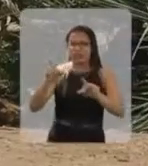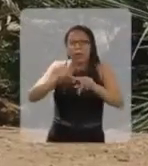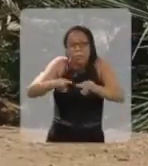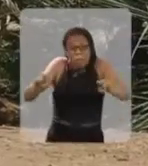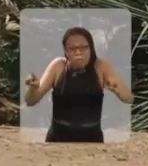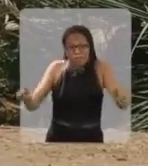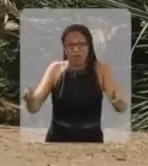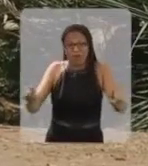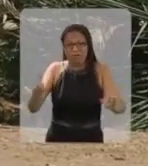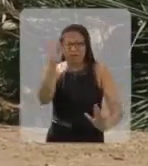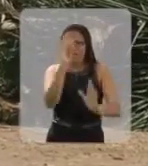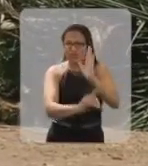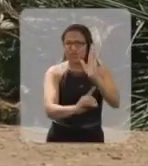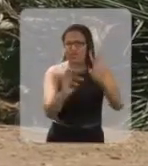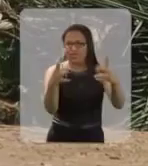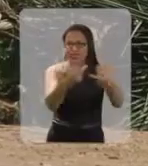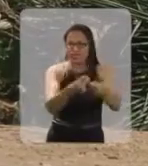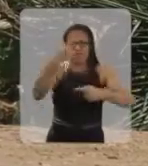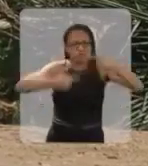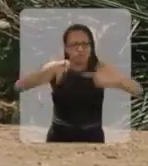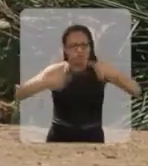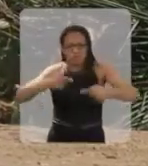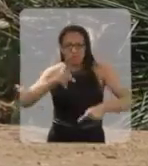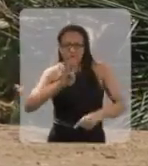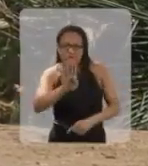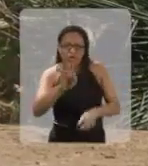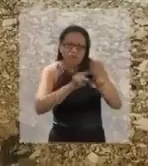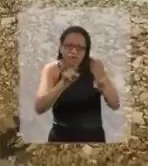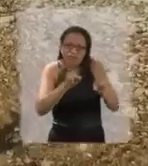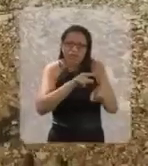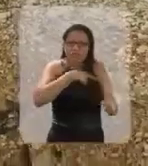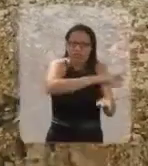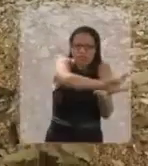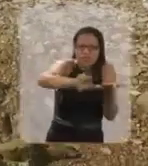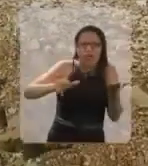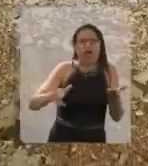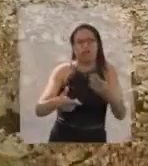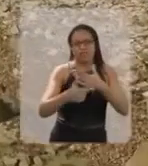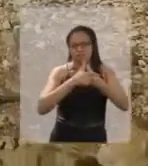Mas não há só direitos em relação à política pública. Há também diversos deveres.